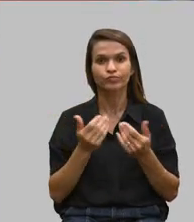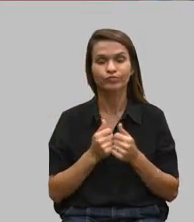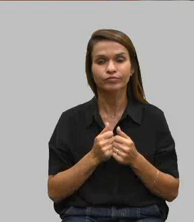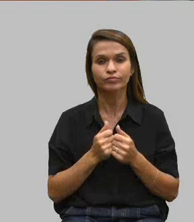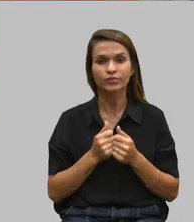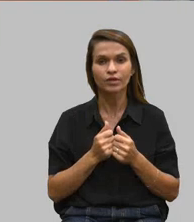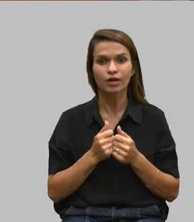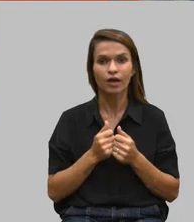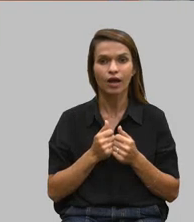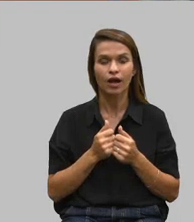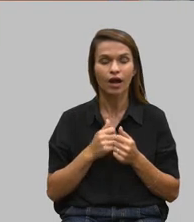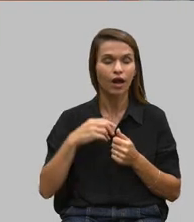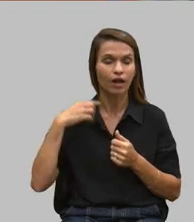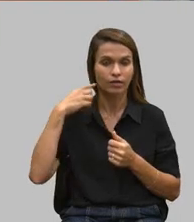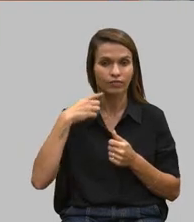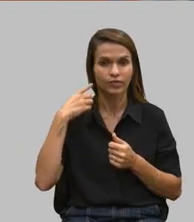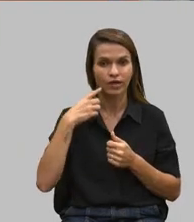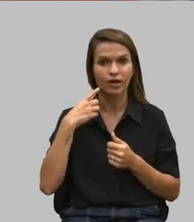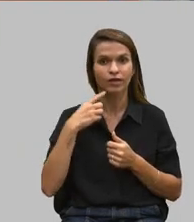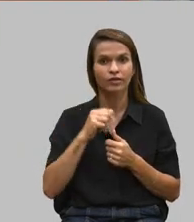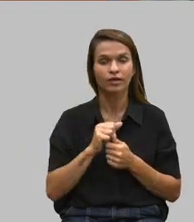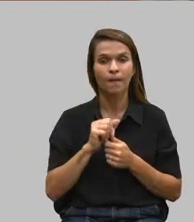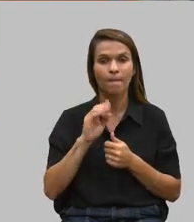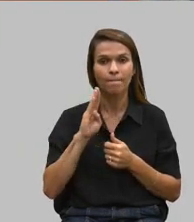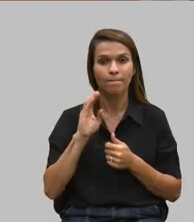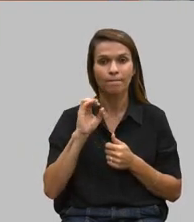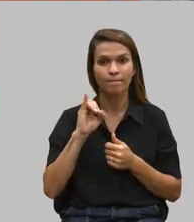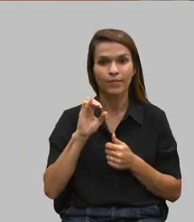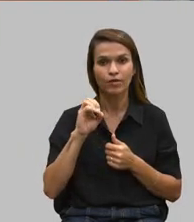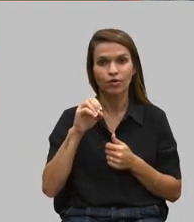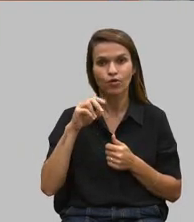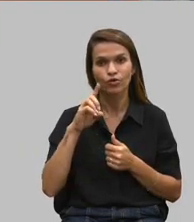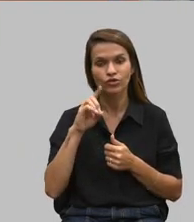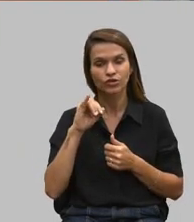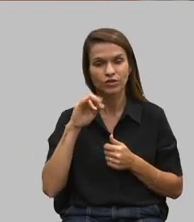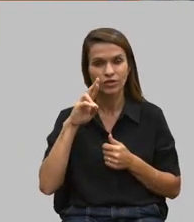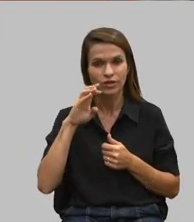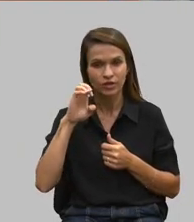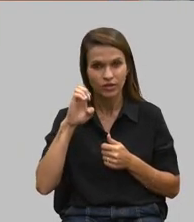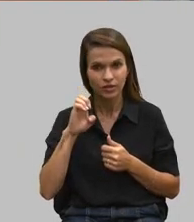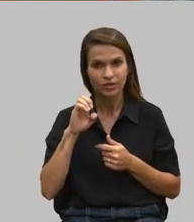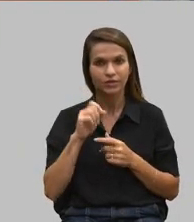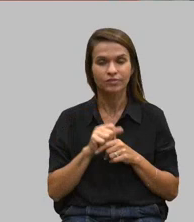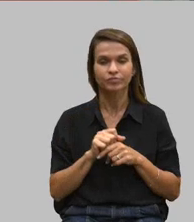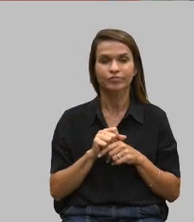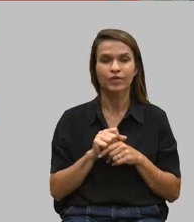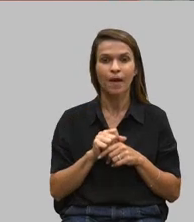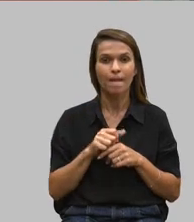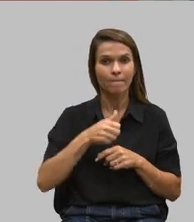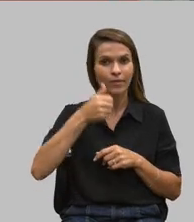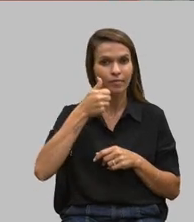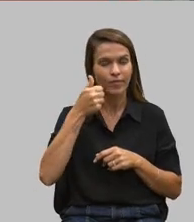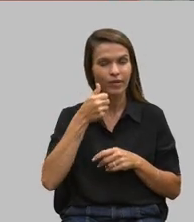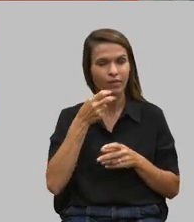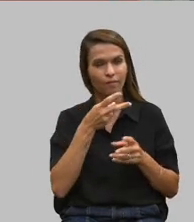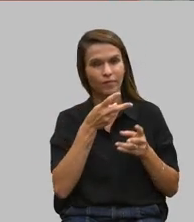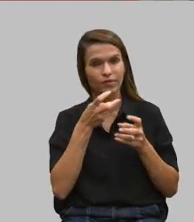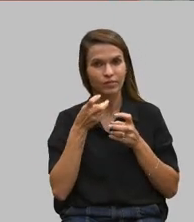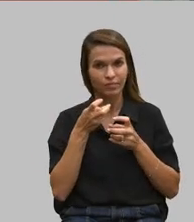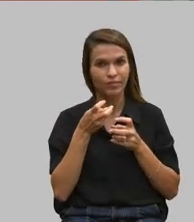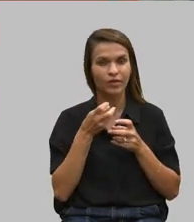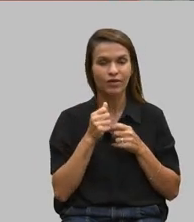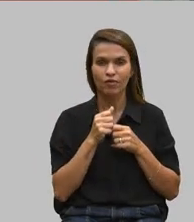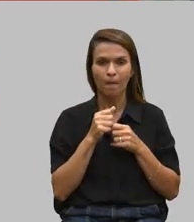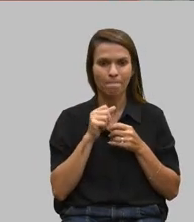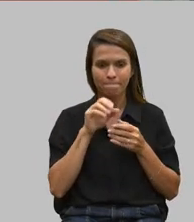deputada Kara biondini e dizer para Kara que desde a primeira vez eu ouvi né não não vou tomar mais nada do